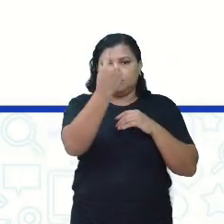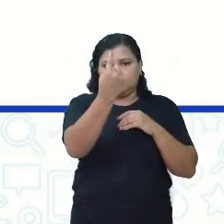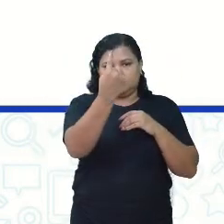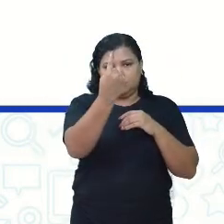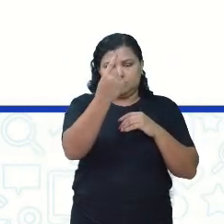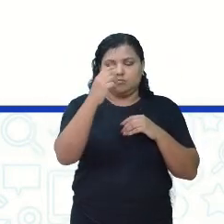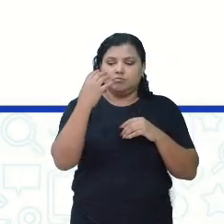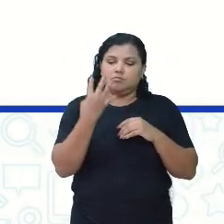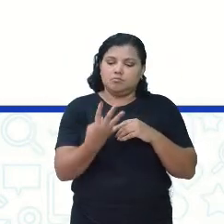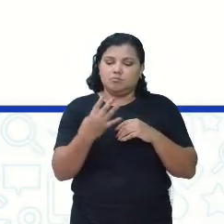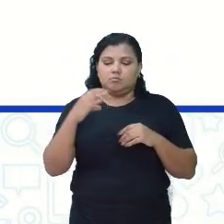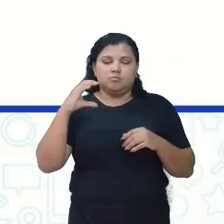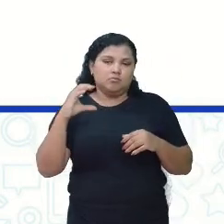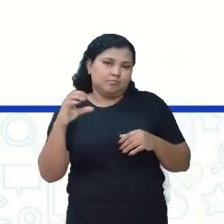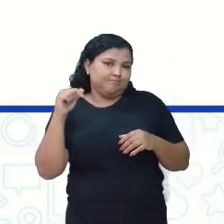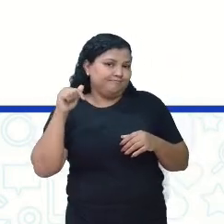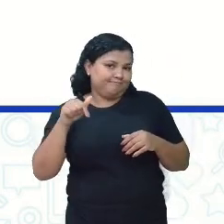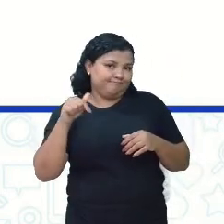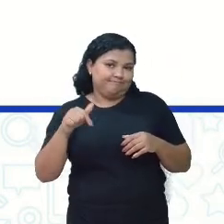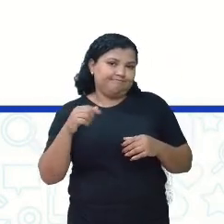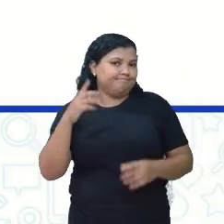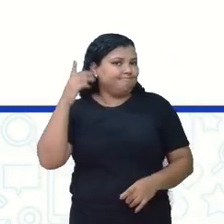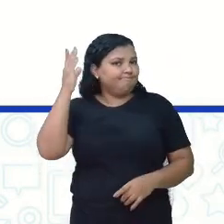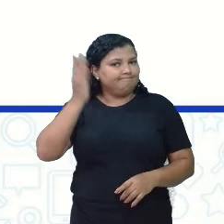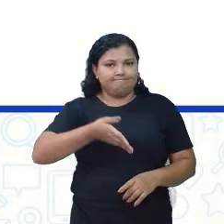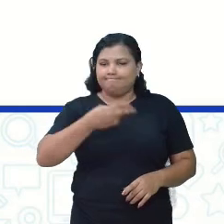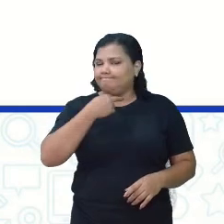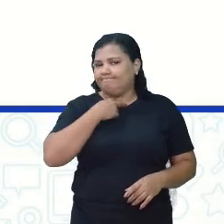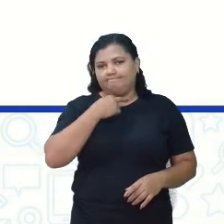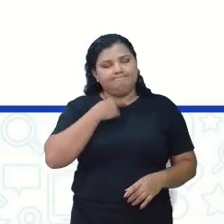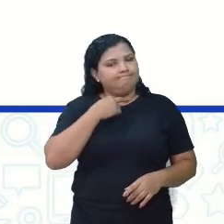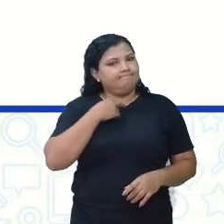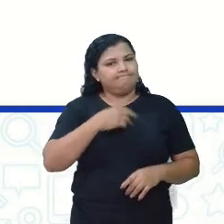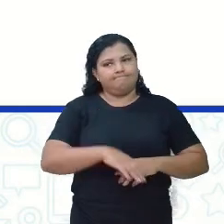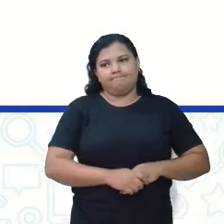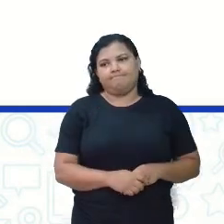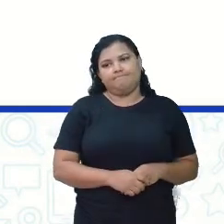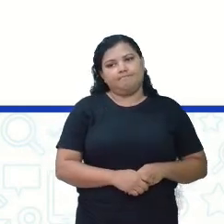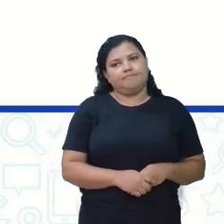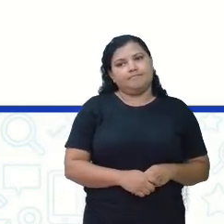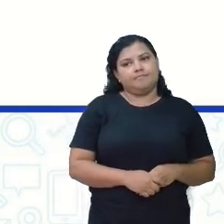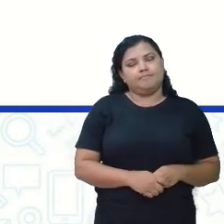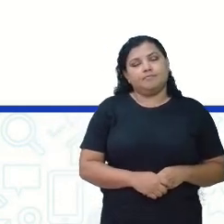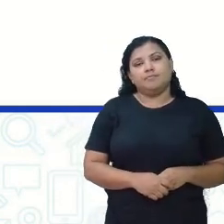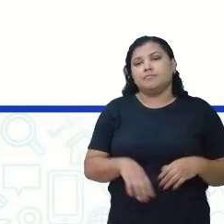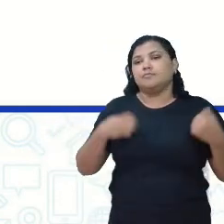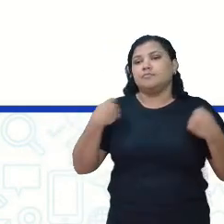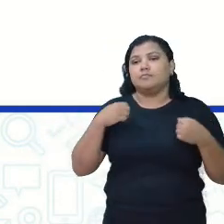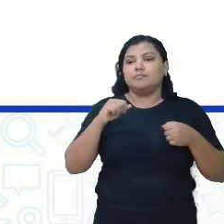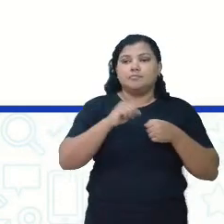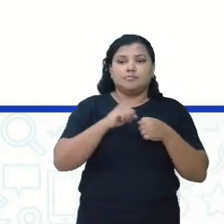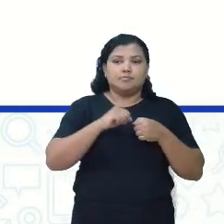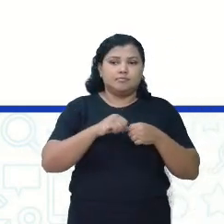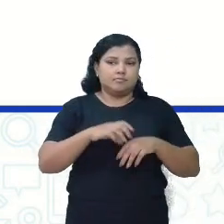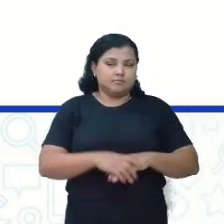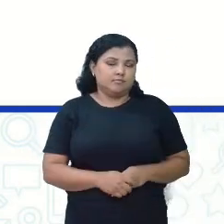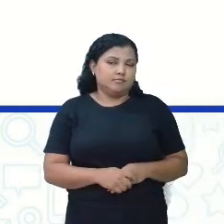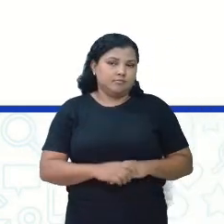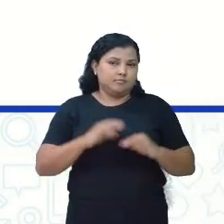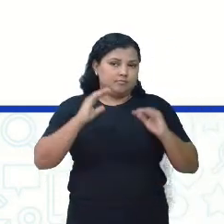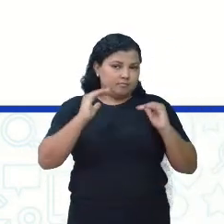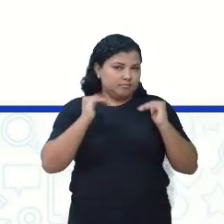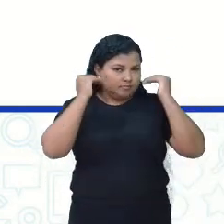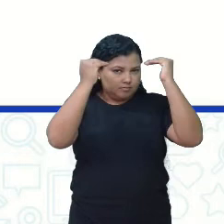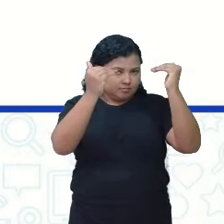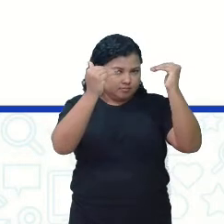4C embaixo e tem o C lá em cima. Eles também não são simétricos. O que é que a gente tem que fazer aí para que aquele